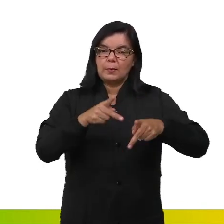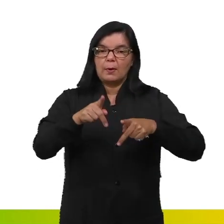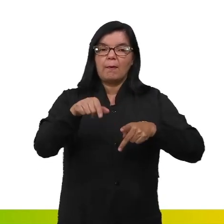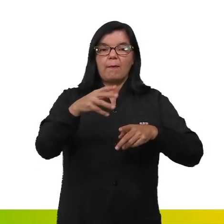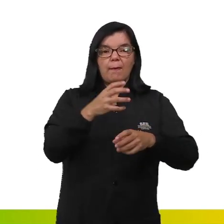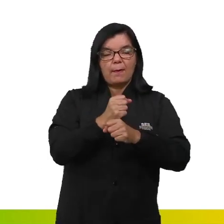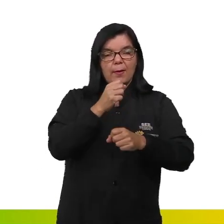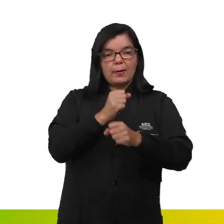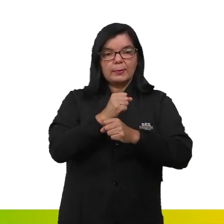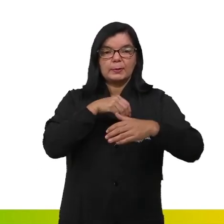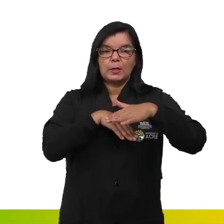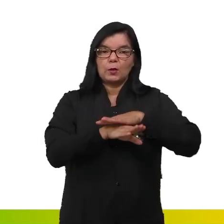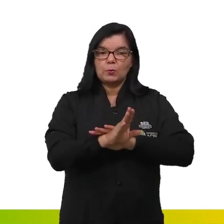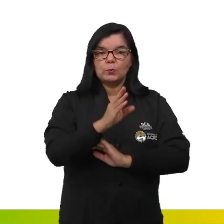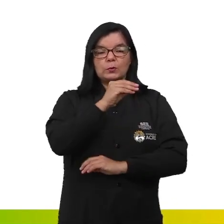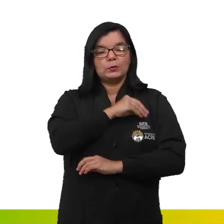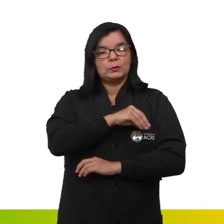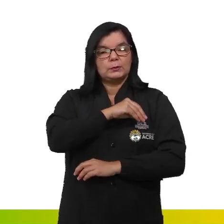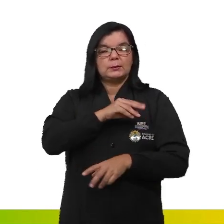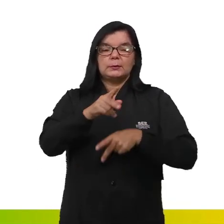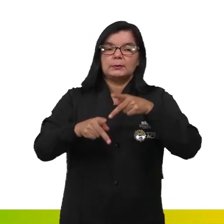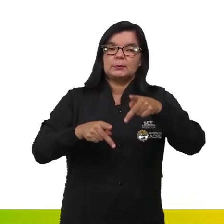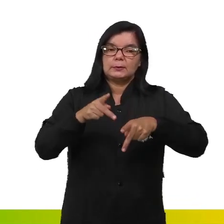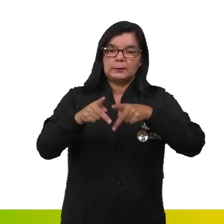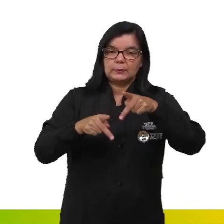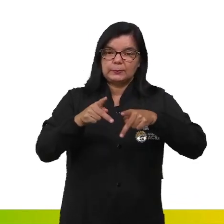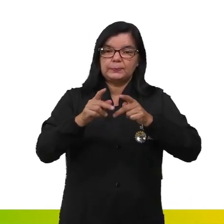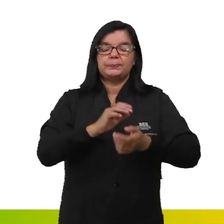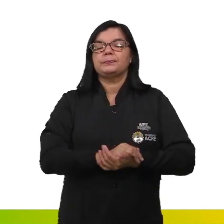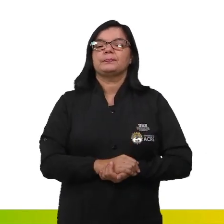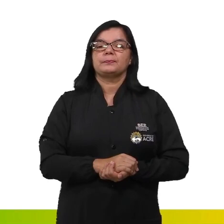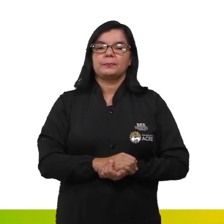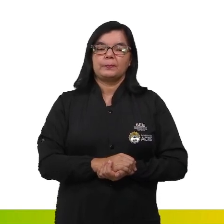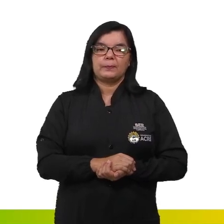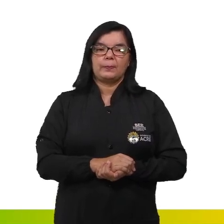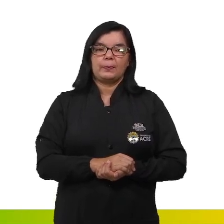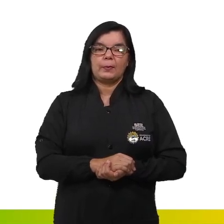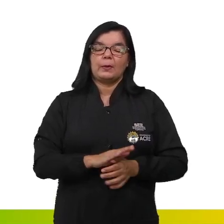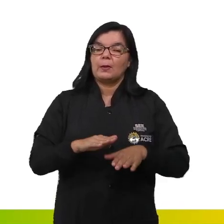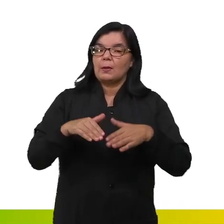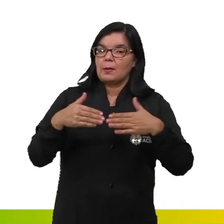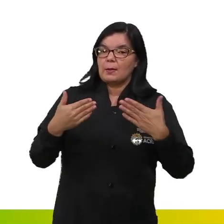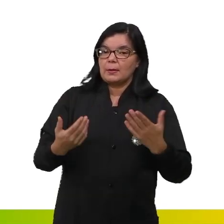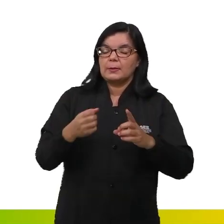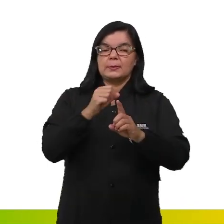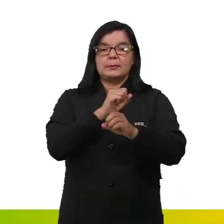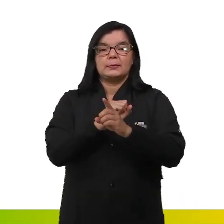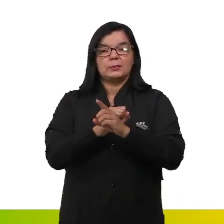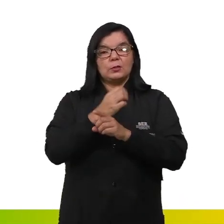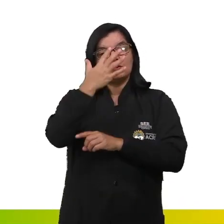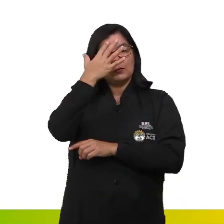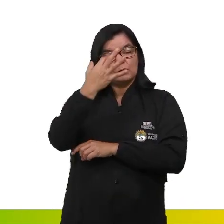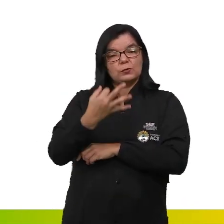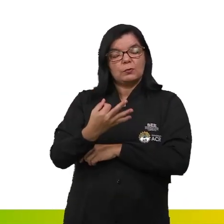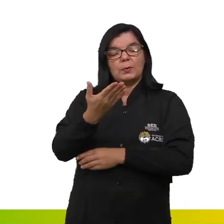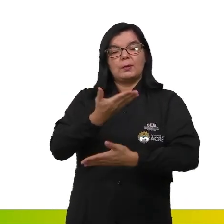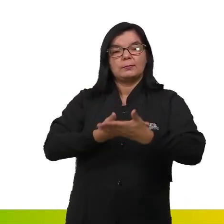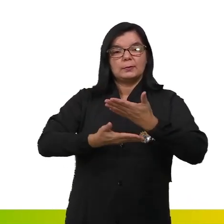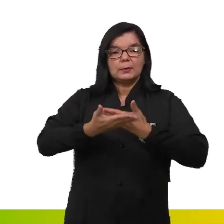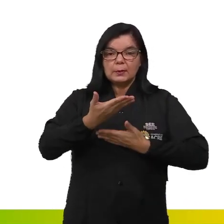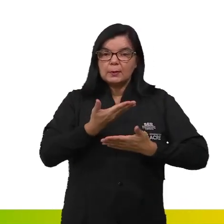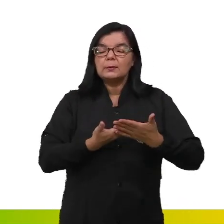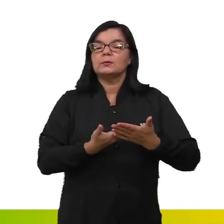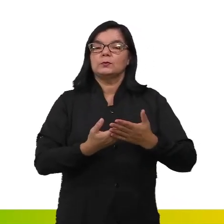população, é calculado a partir da acumulação de renda média da população, justamente em relação